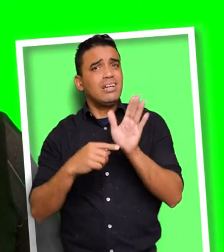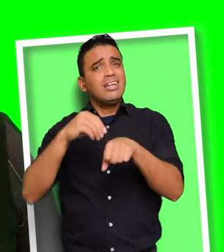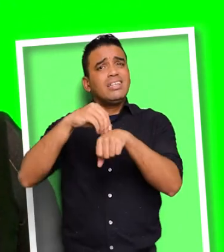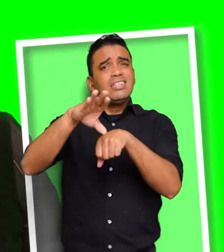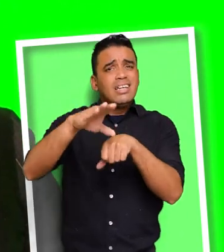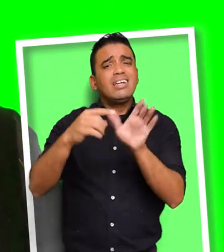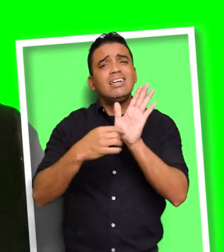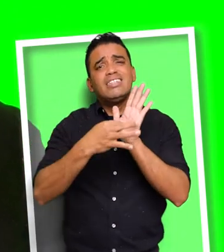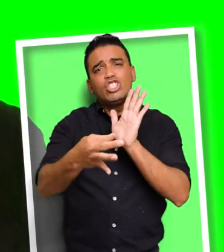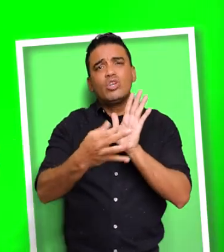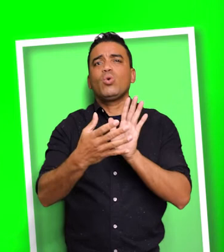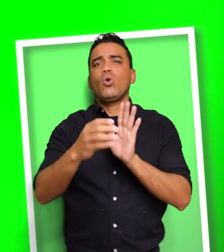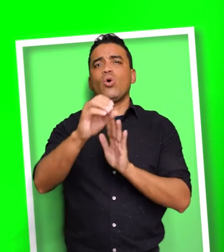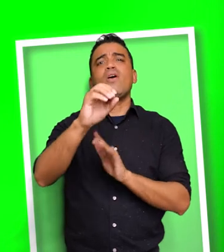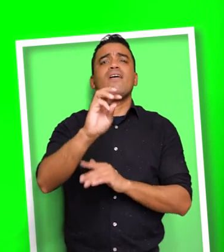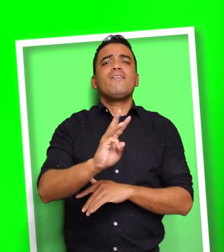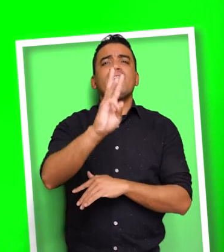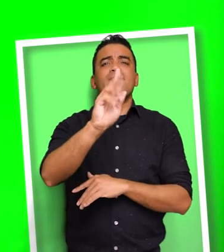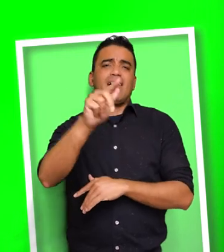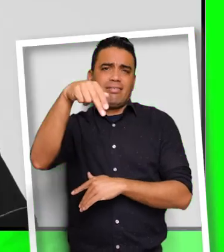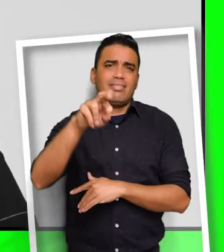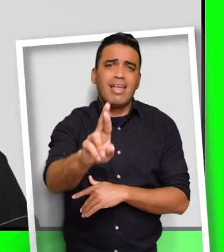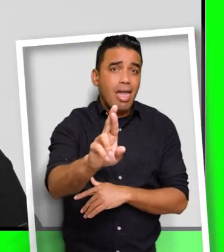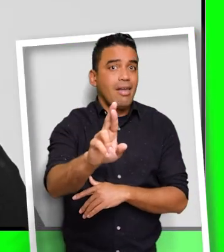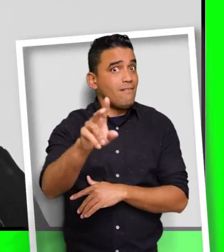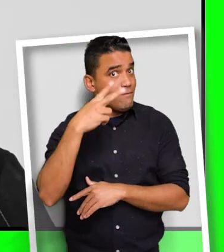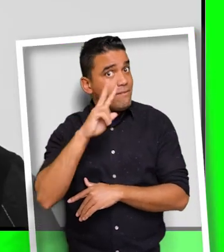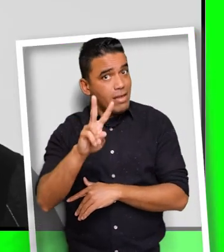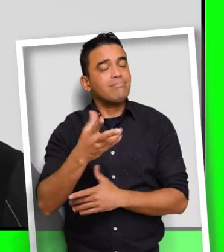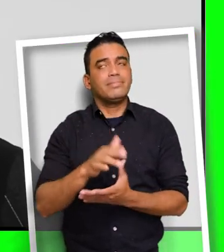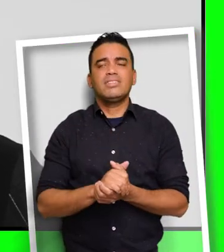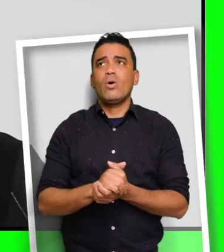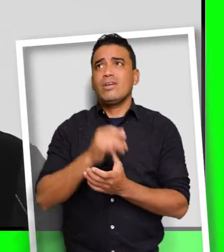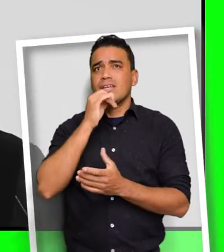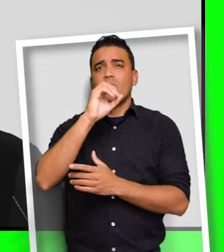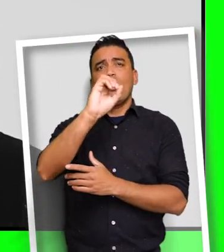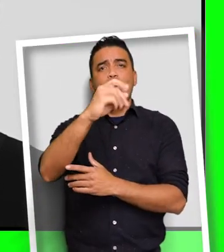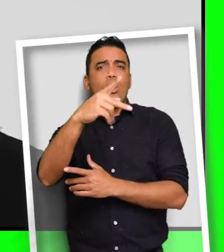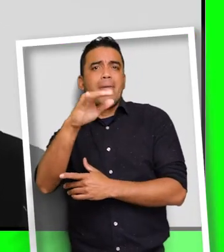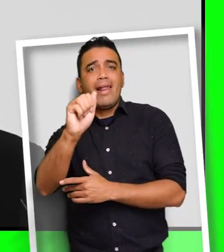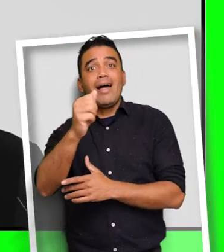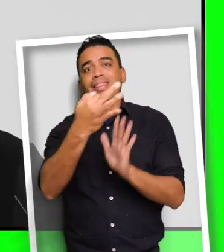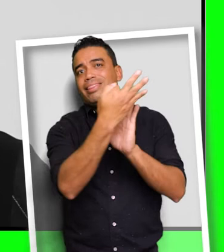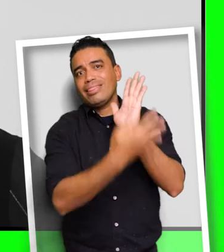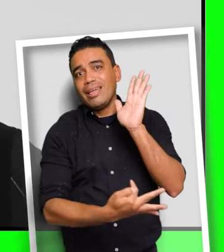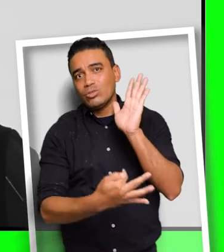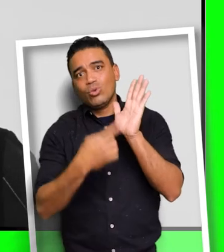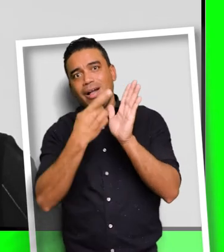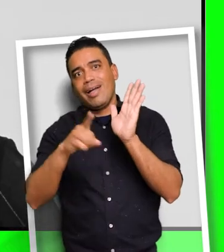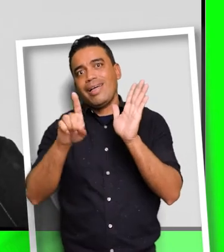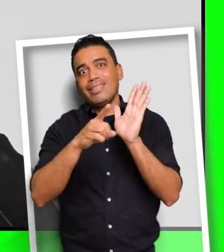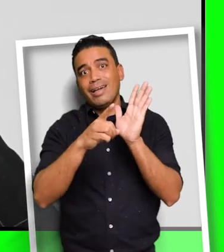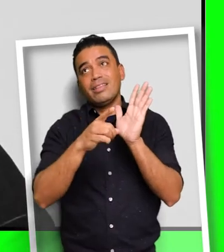vocês assistam óperas do Wagner. Na ópera, a parte cantada, ela é o texto. Então,